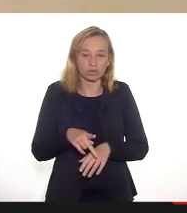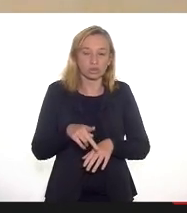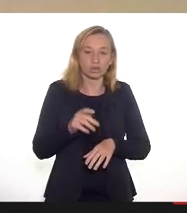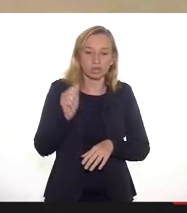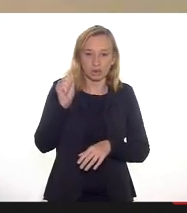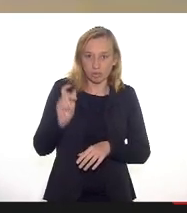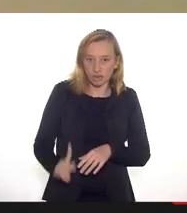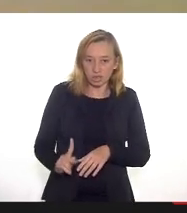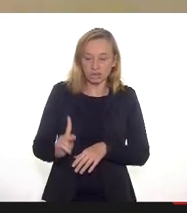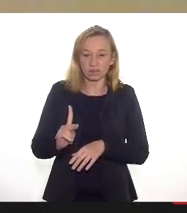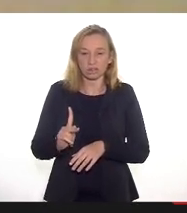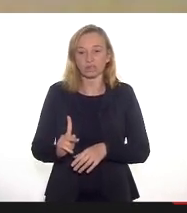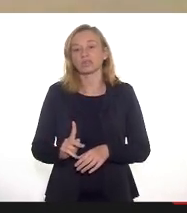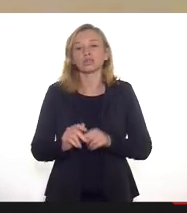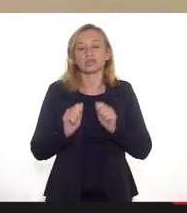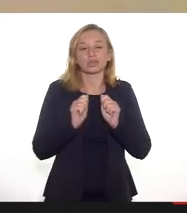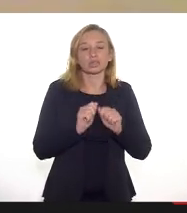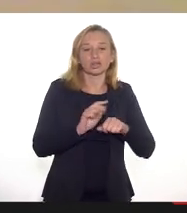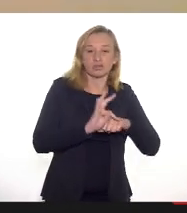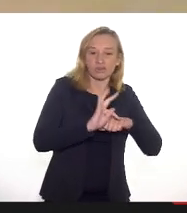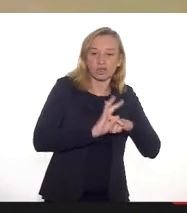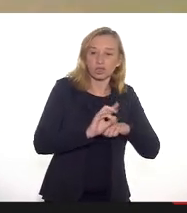aposentando,